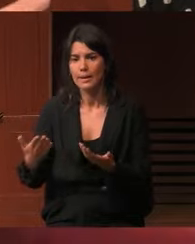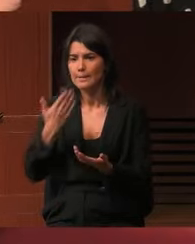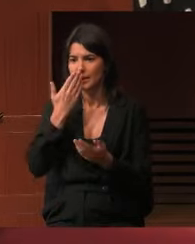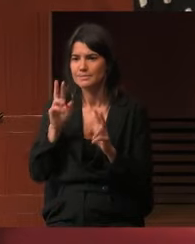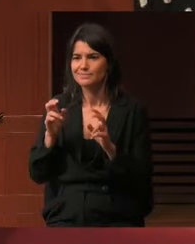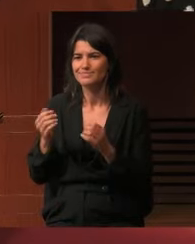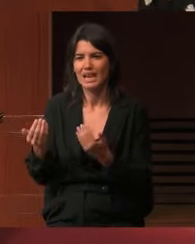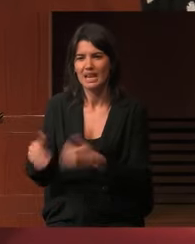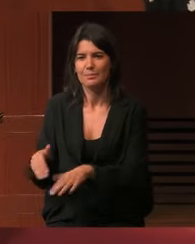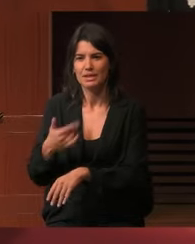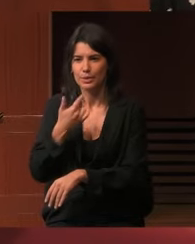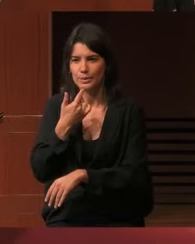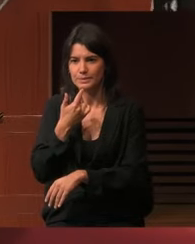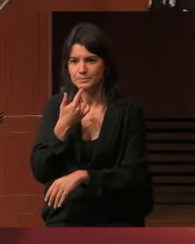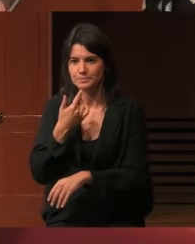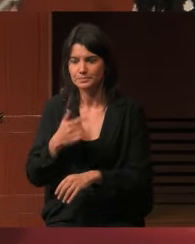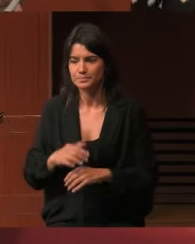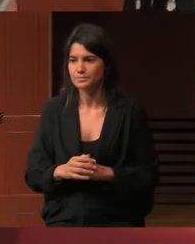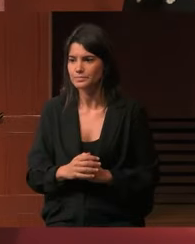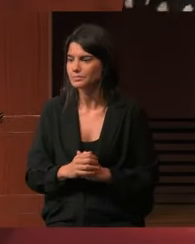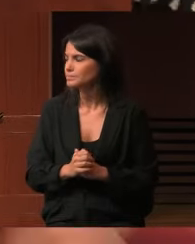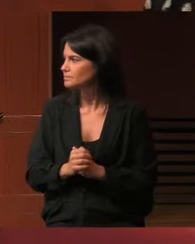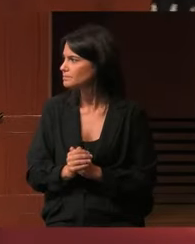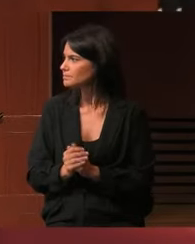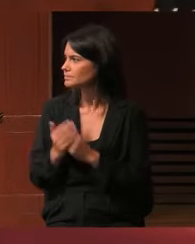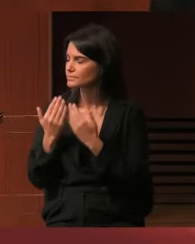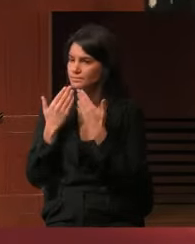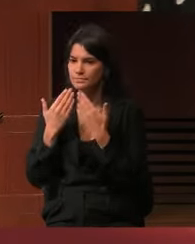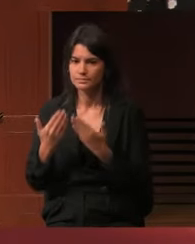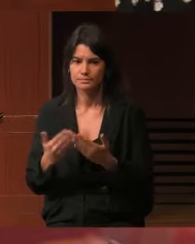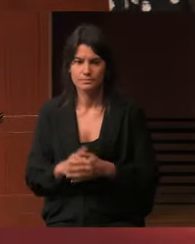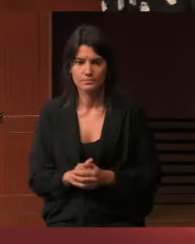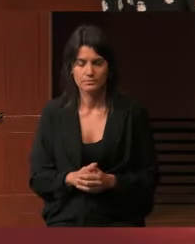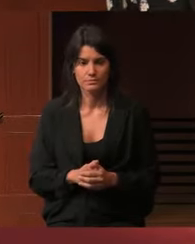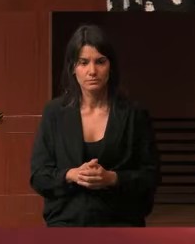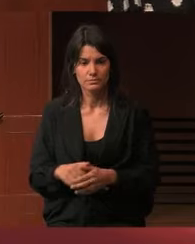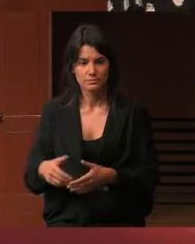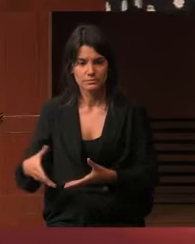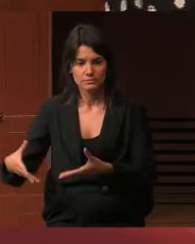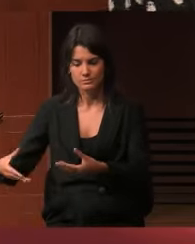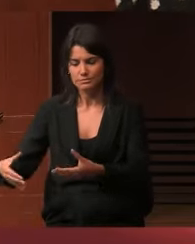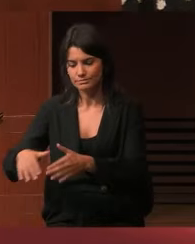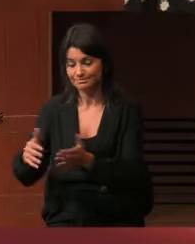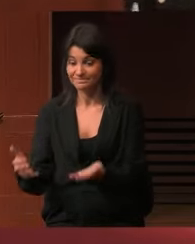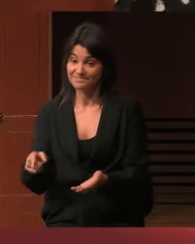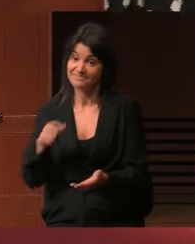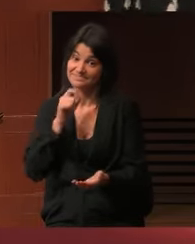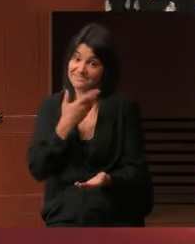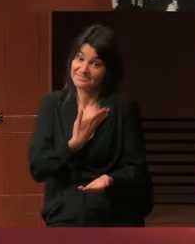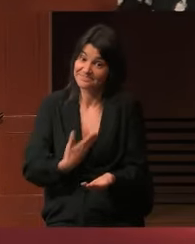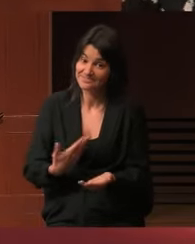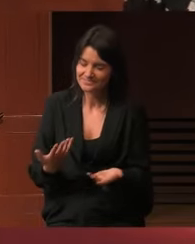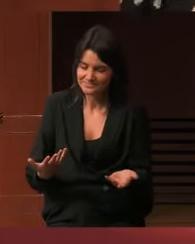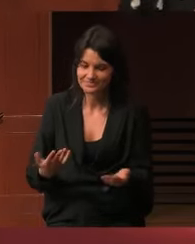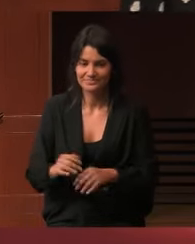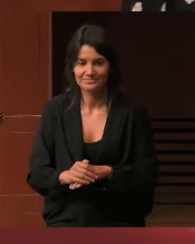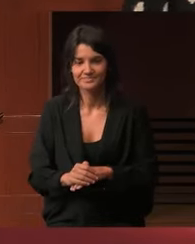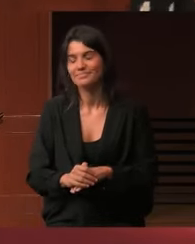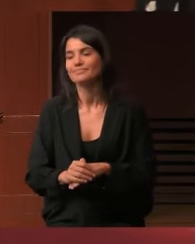limitado. Muito obrigada pela vossa atenção. Pufos obsoletos, talvez. Muito